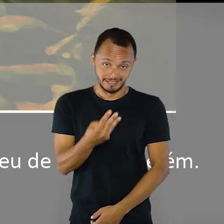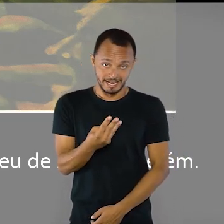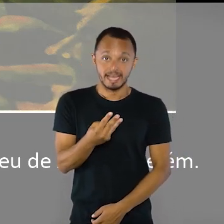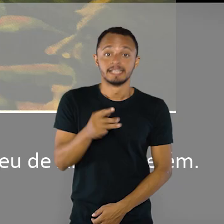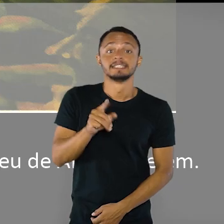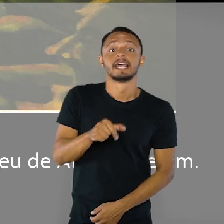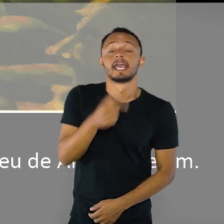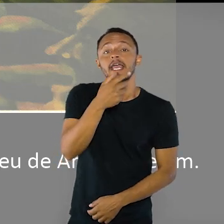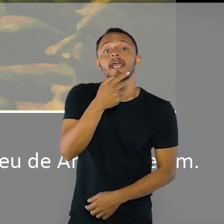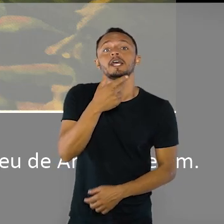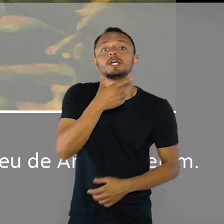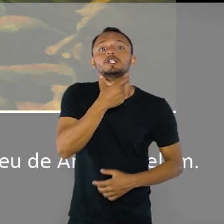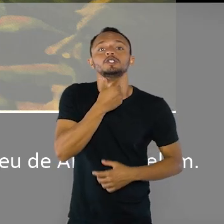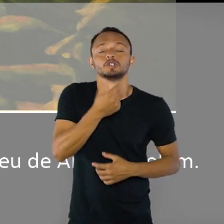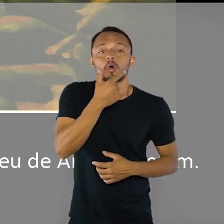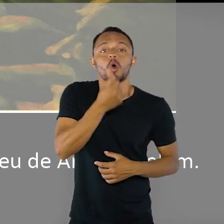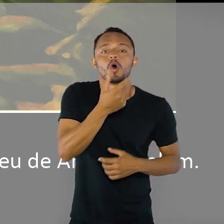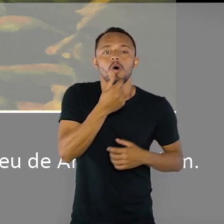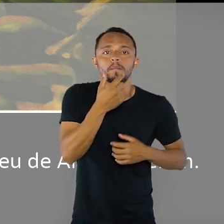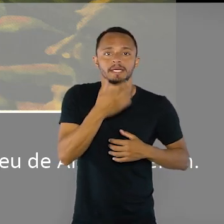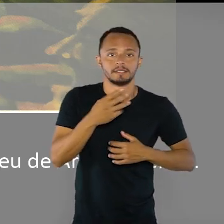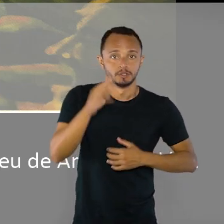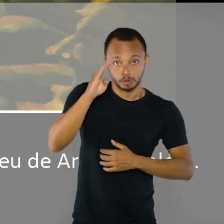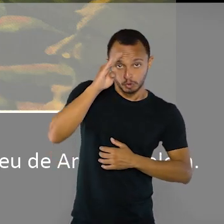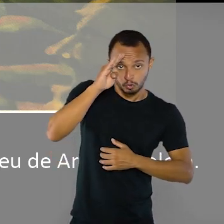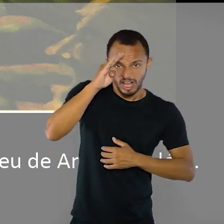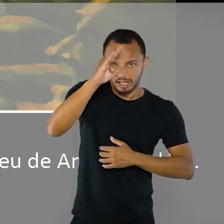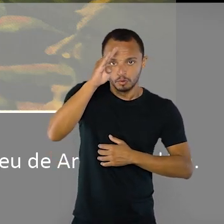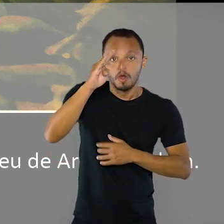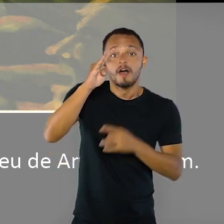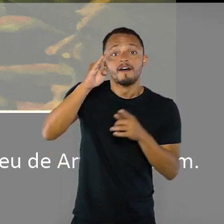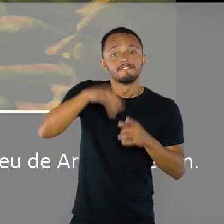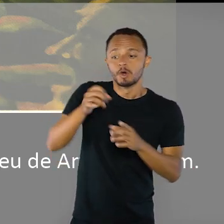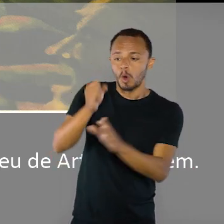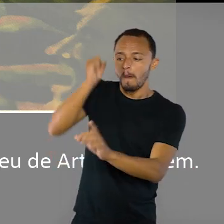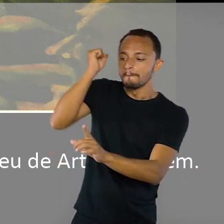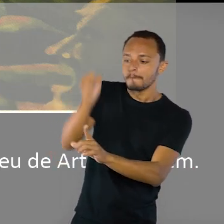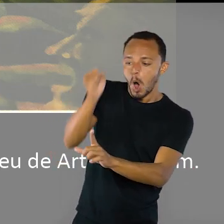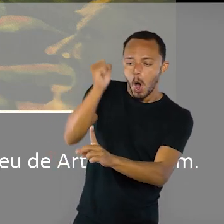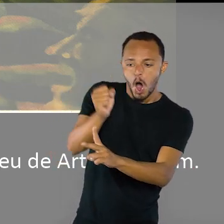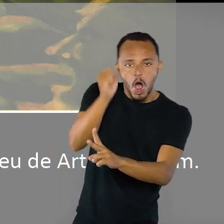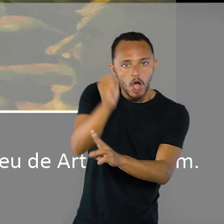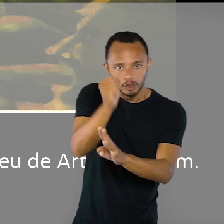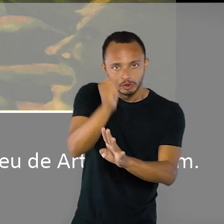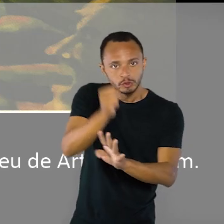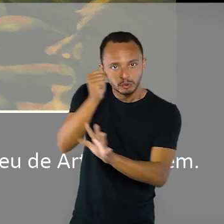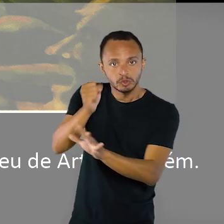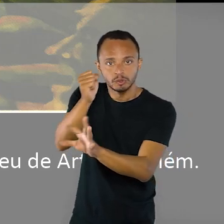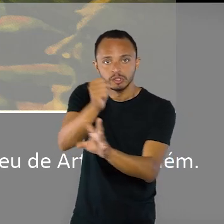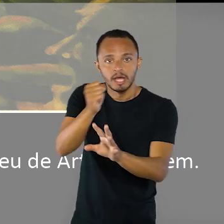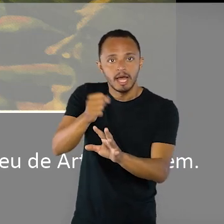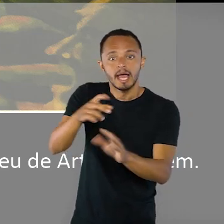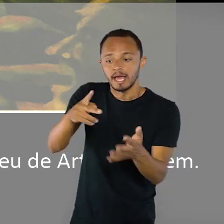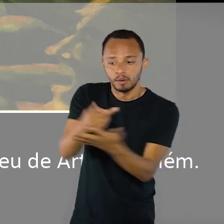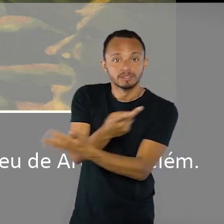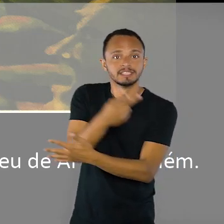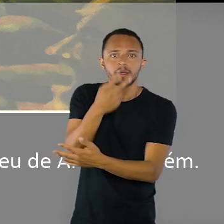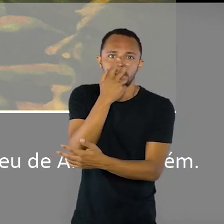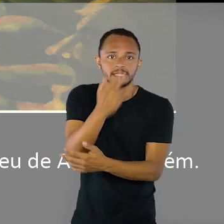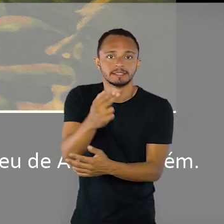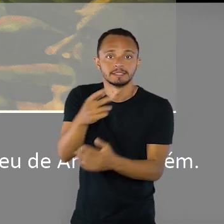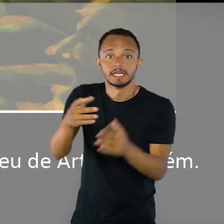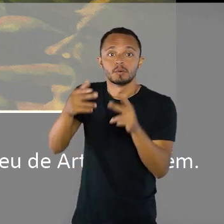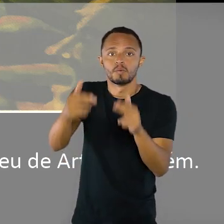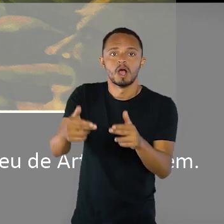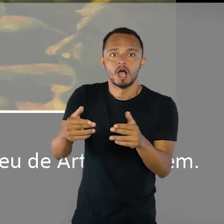foram assassinados nos porões do Brigue Palhaço, de uma embarcação que servia como prisão